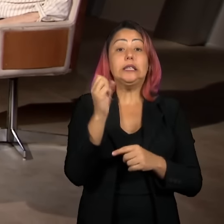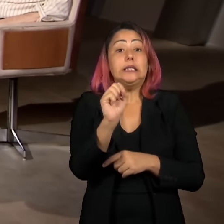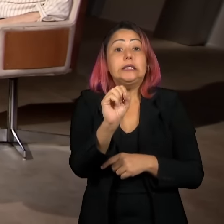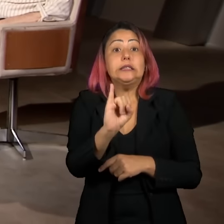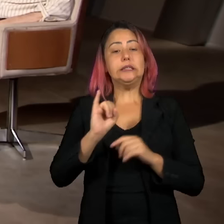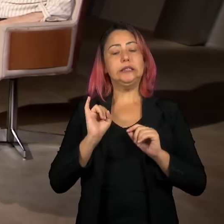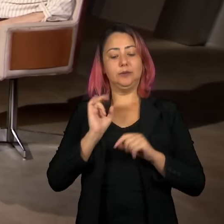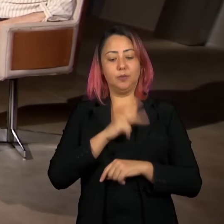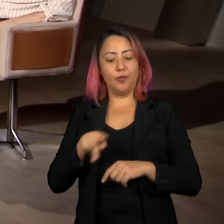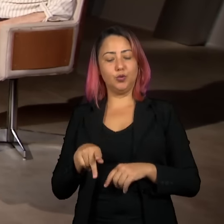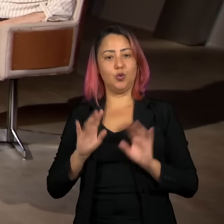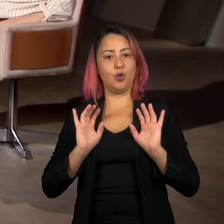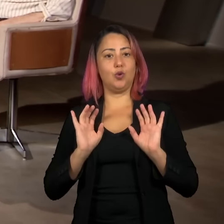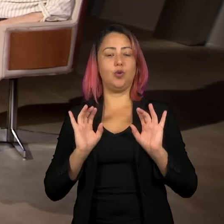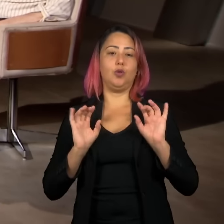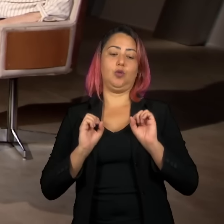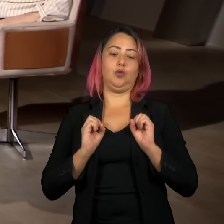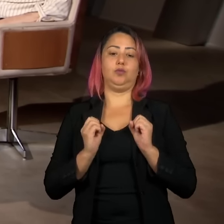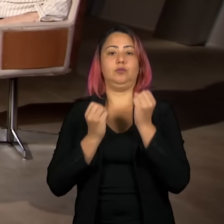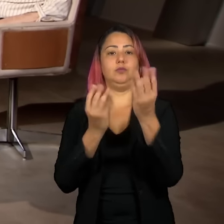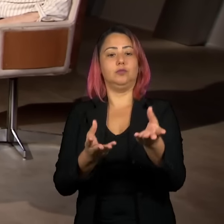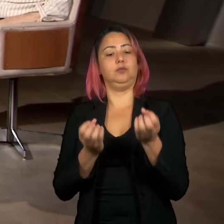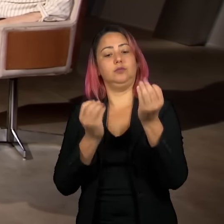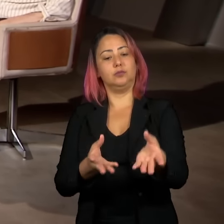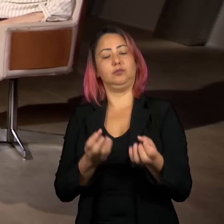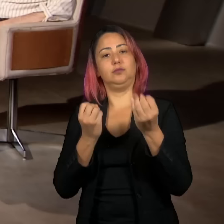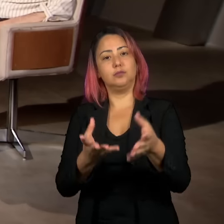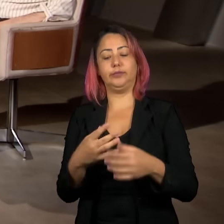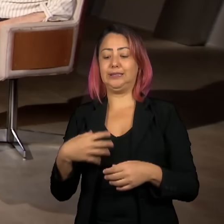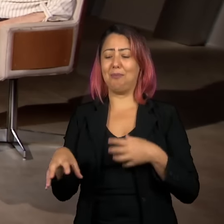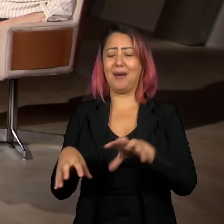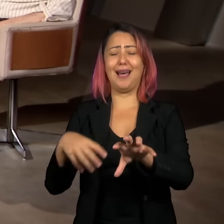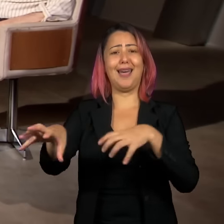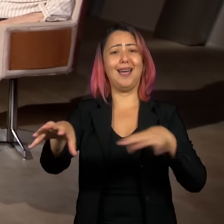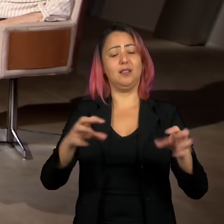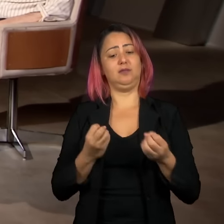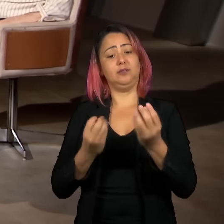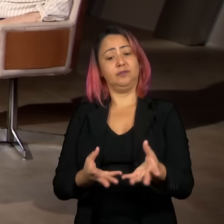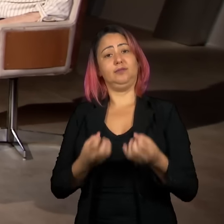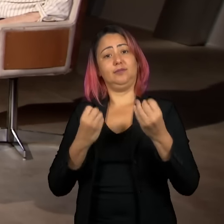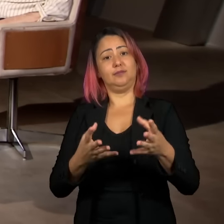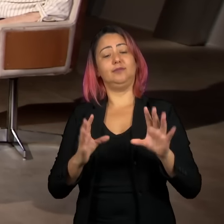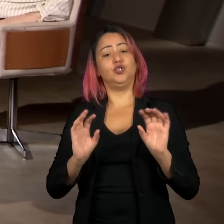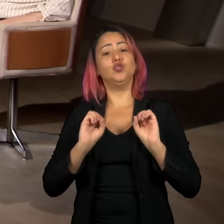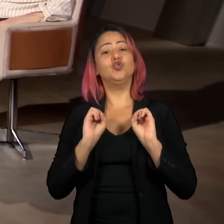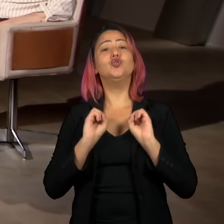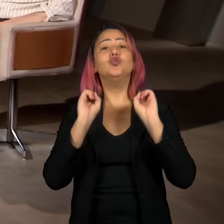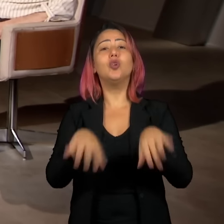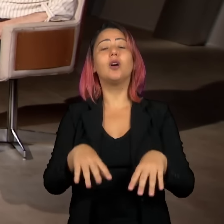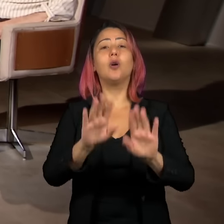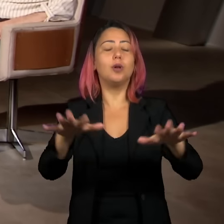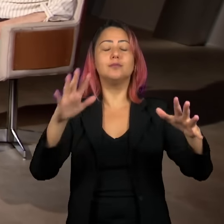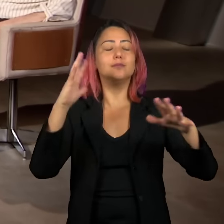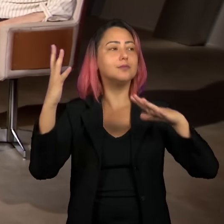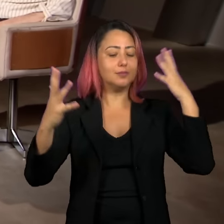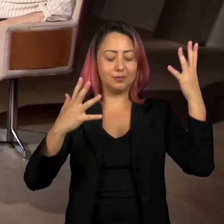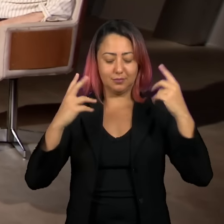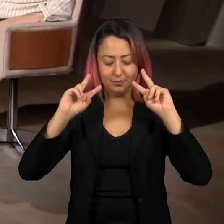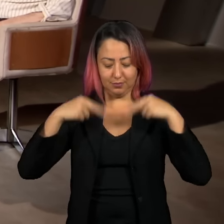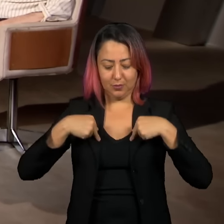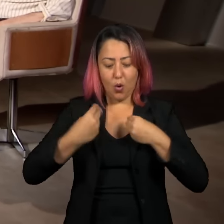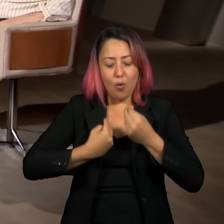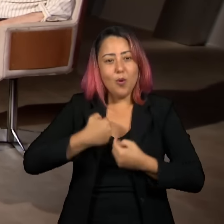transferindo né essa essa essa abordagem para entender no que que significa aprender e como